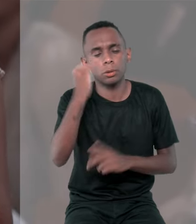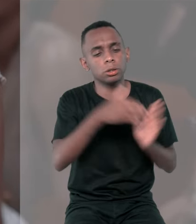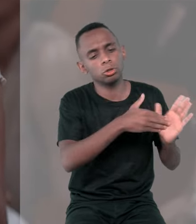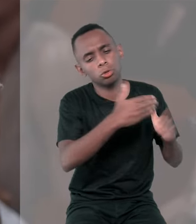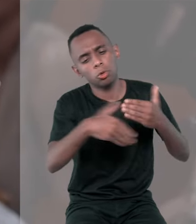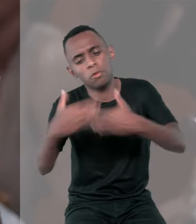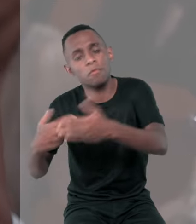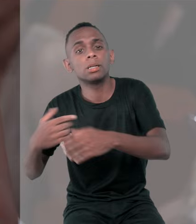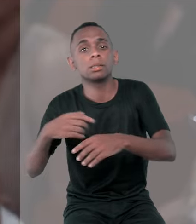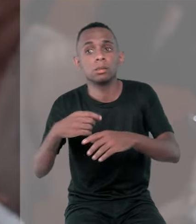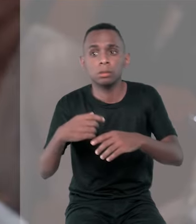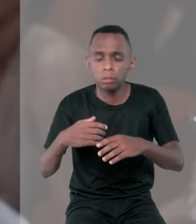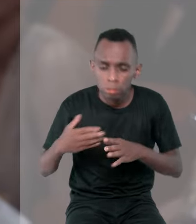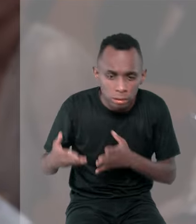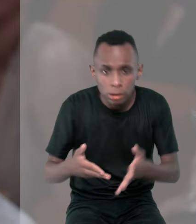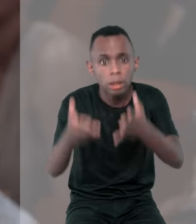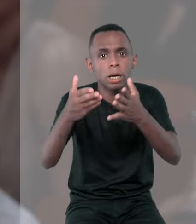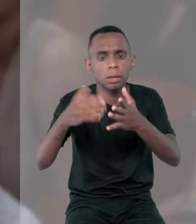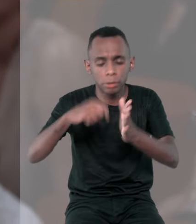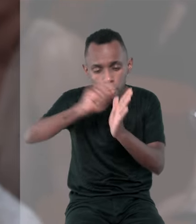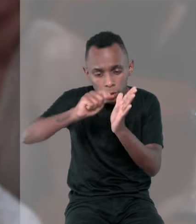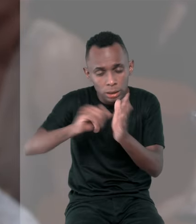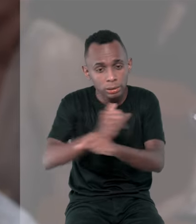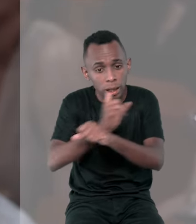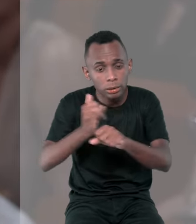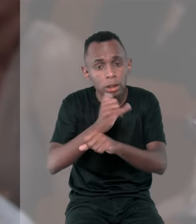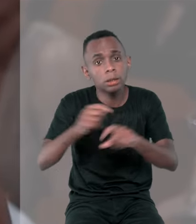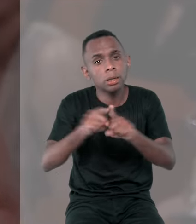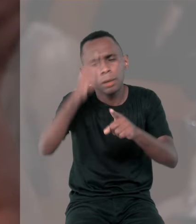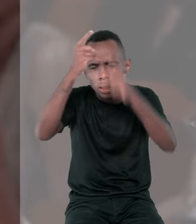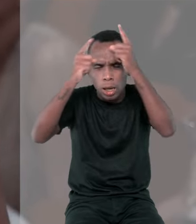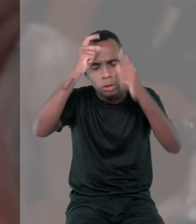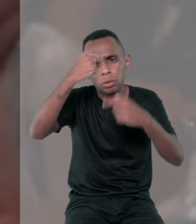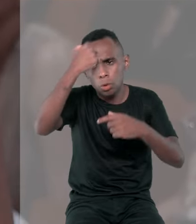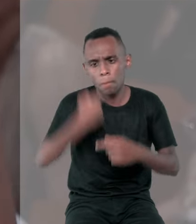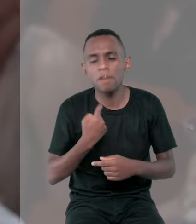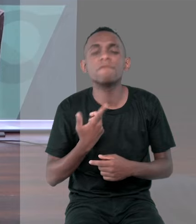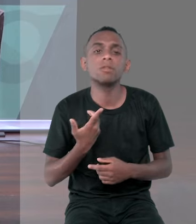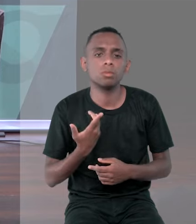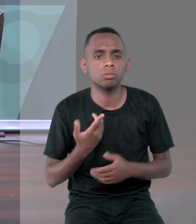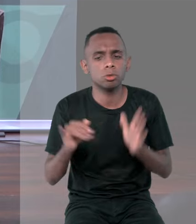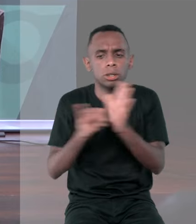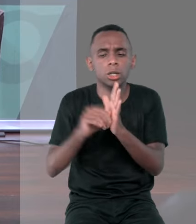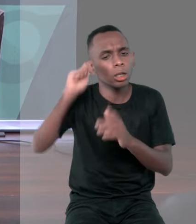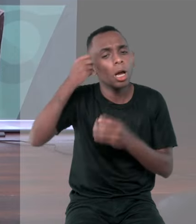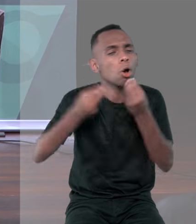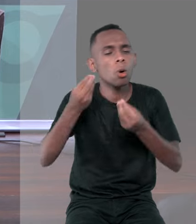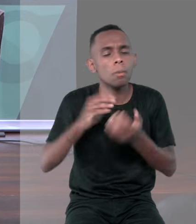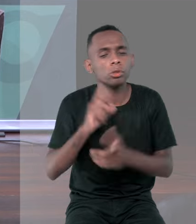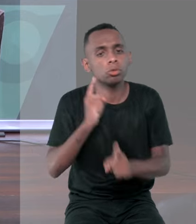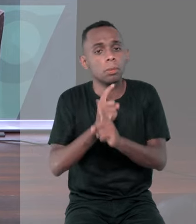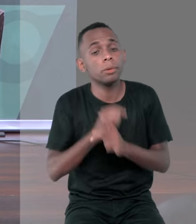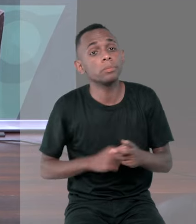processo de construção dessa caminhada, de escrita e de criação de personalidade também. E